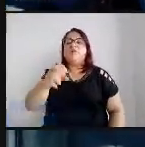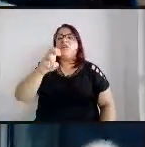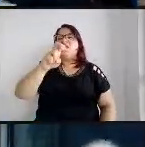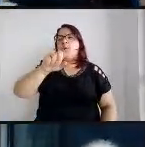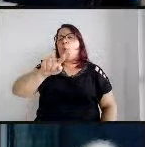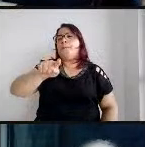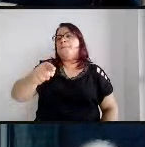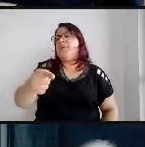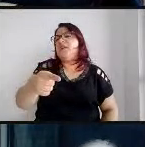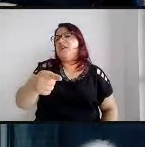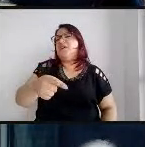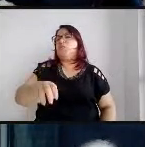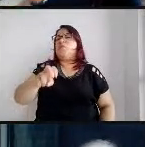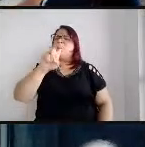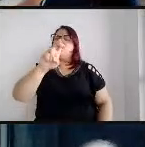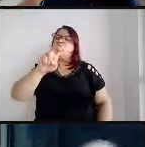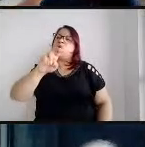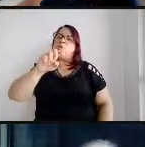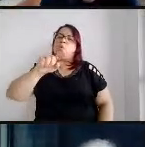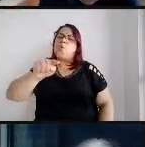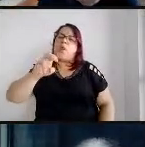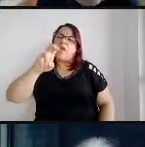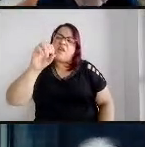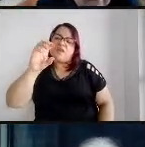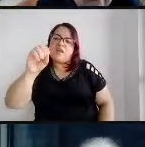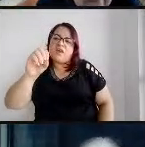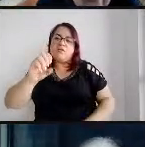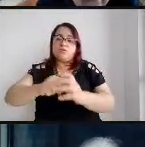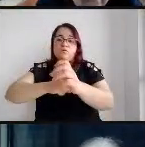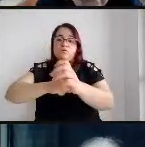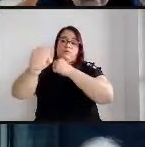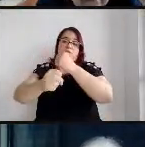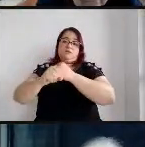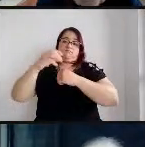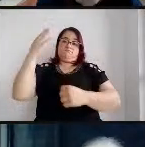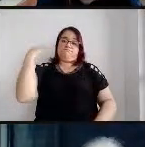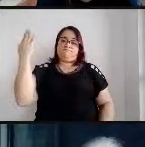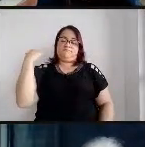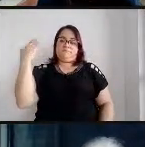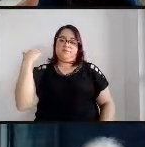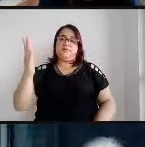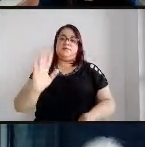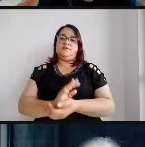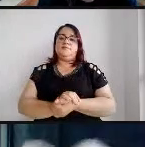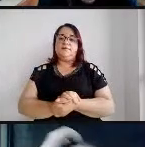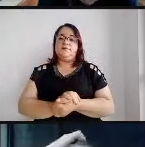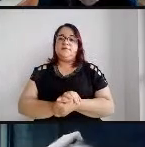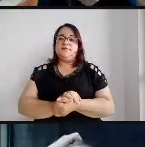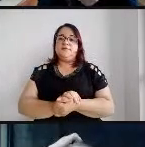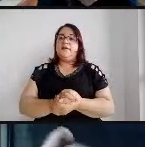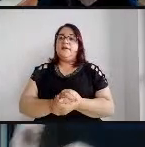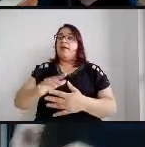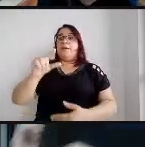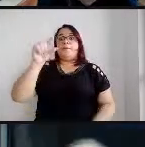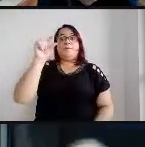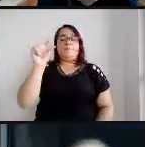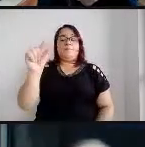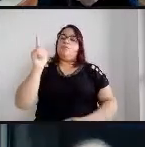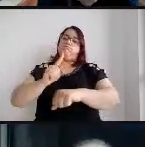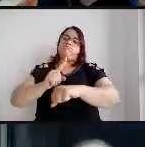5.000, 5.500 anos. Vejamos que é pouco, é muito pouco,